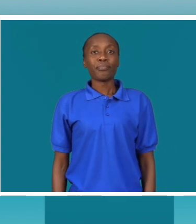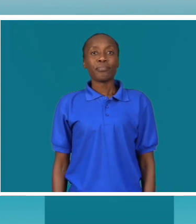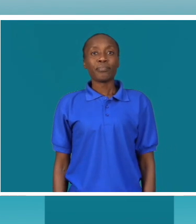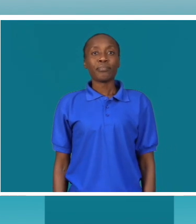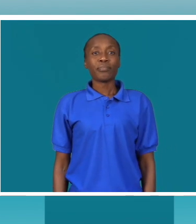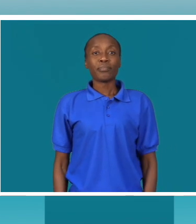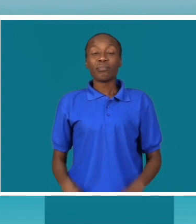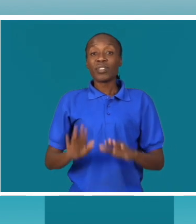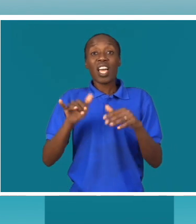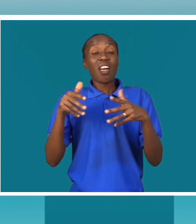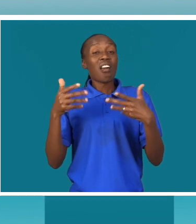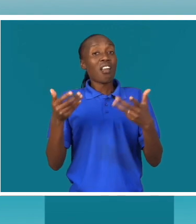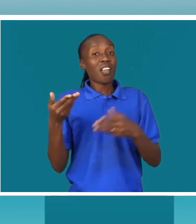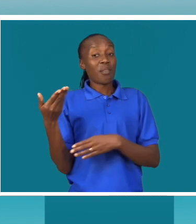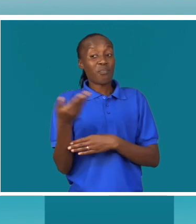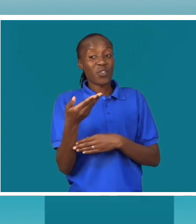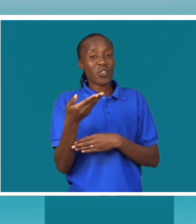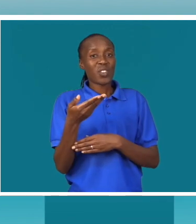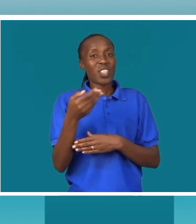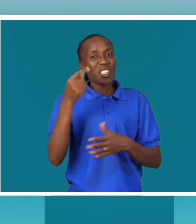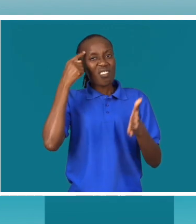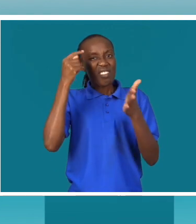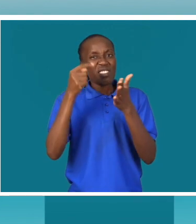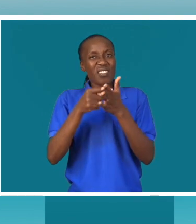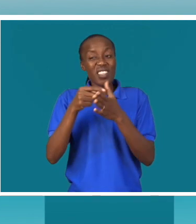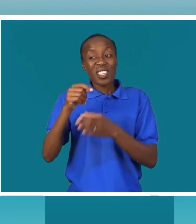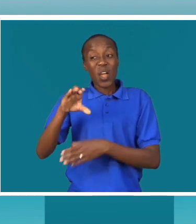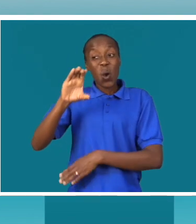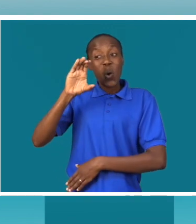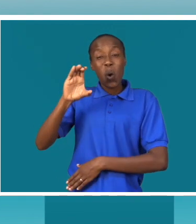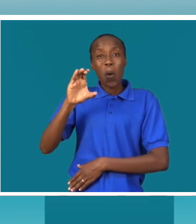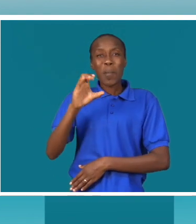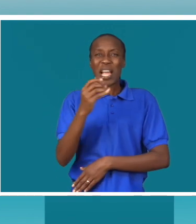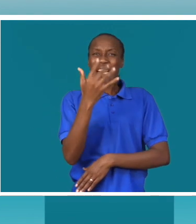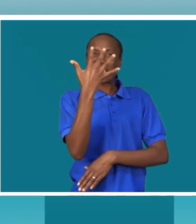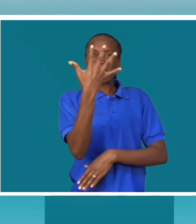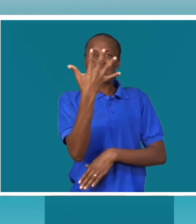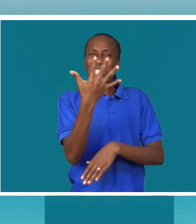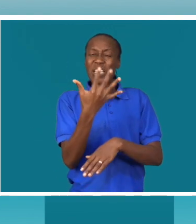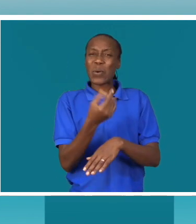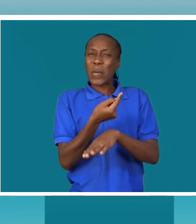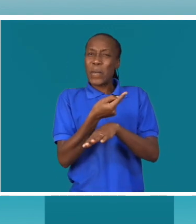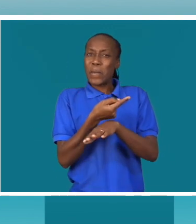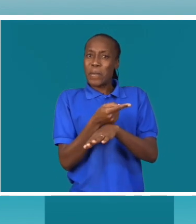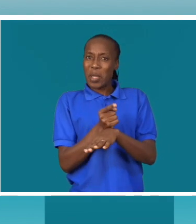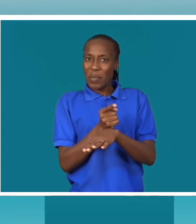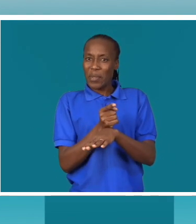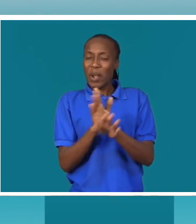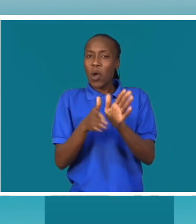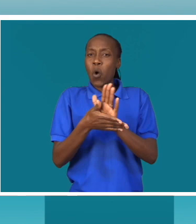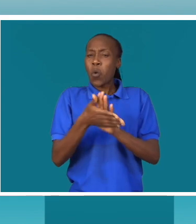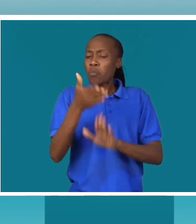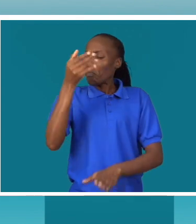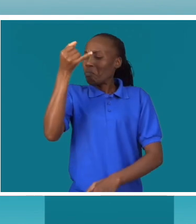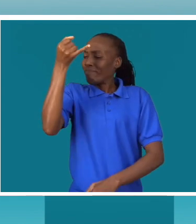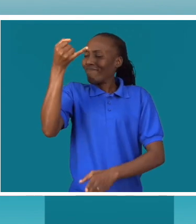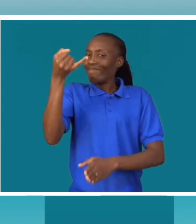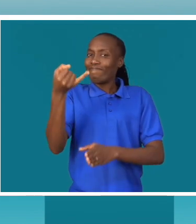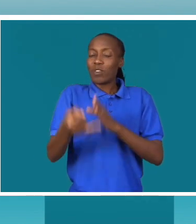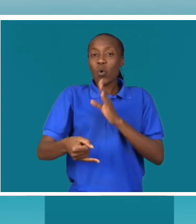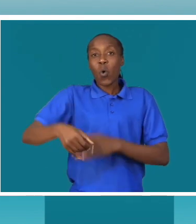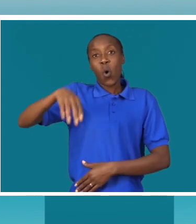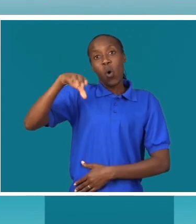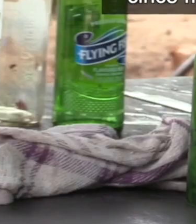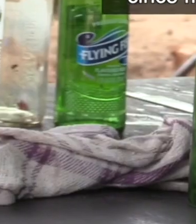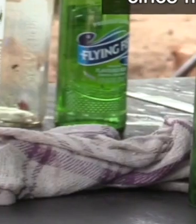ainda assim segue como o seu dentro de cinco minutos já esp e ele ficou por